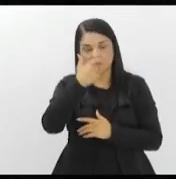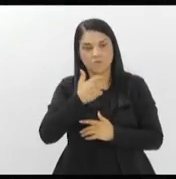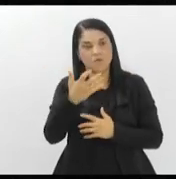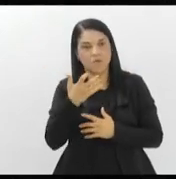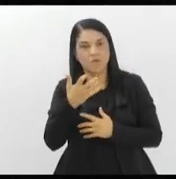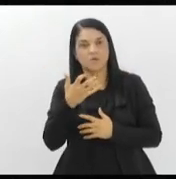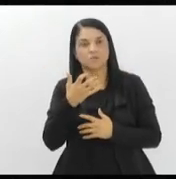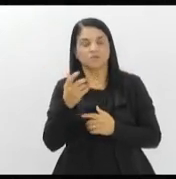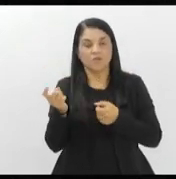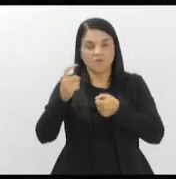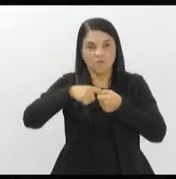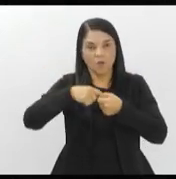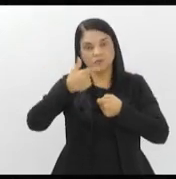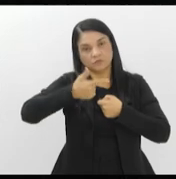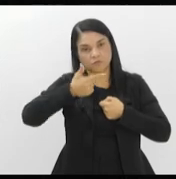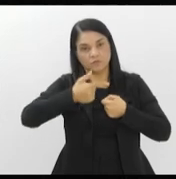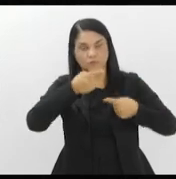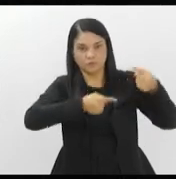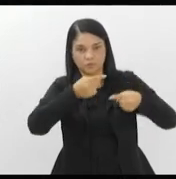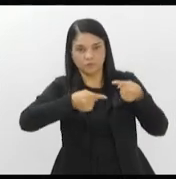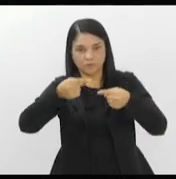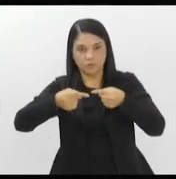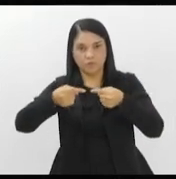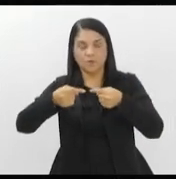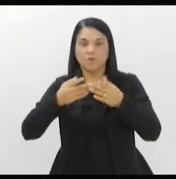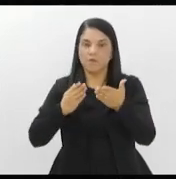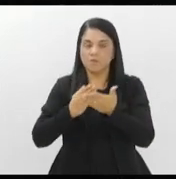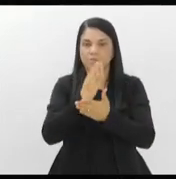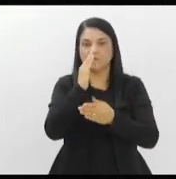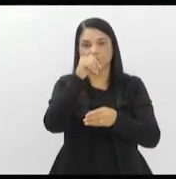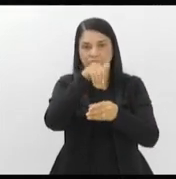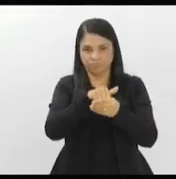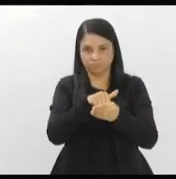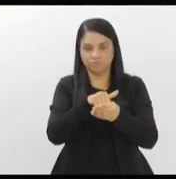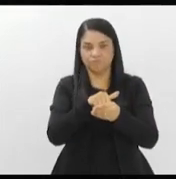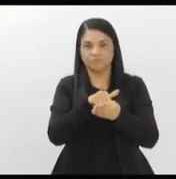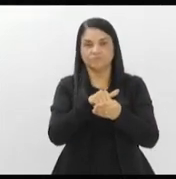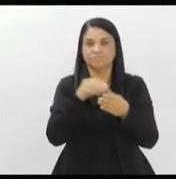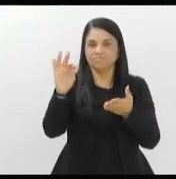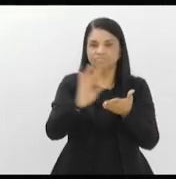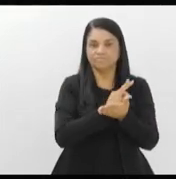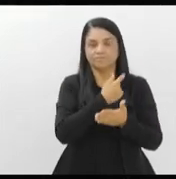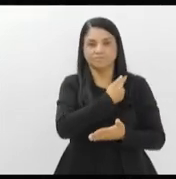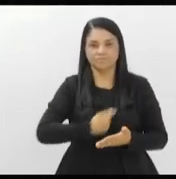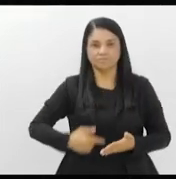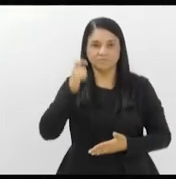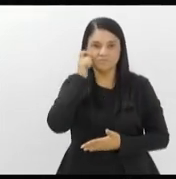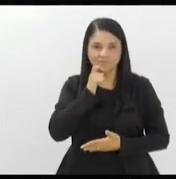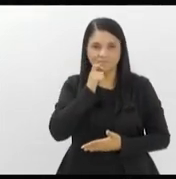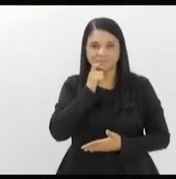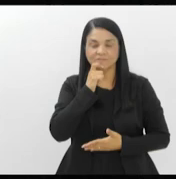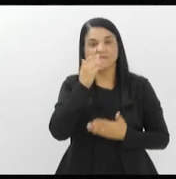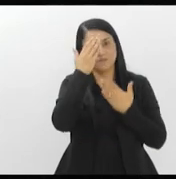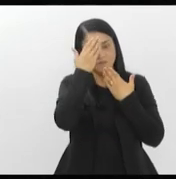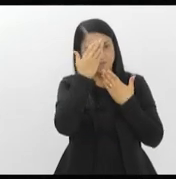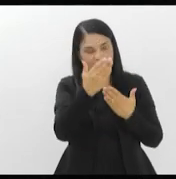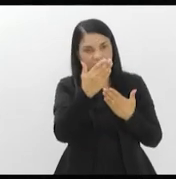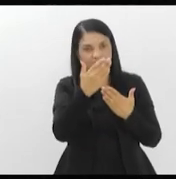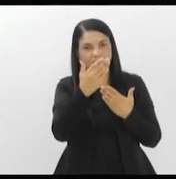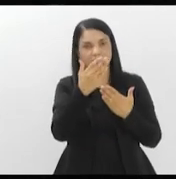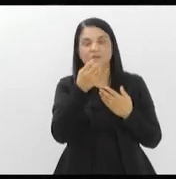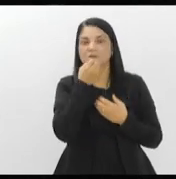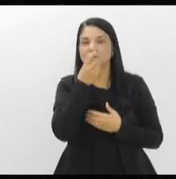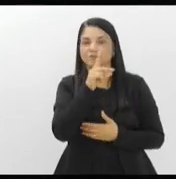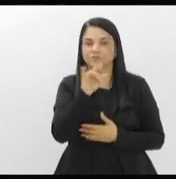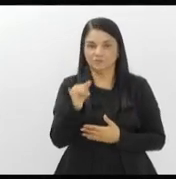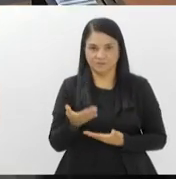breve retorne em segunda discussão, seja aprovado e posteriormente sancionado pelo governador Cláudio Castro. Muito obrigado e bom